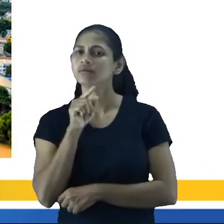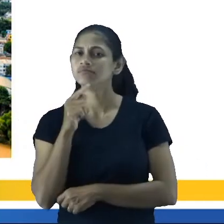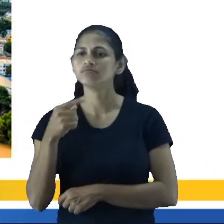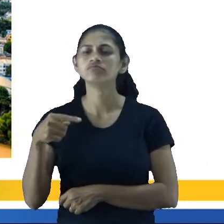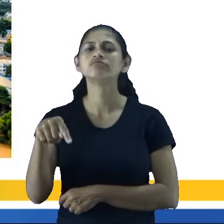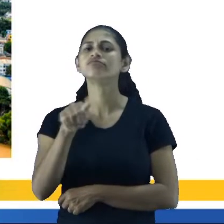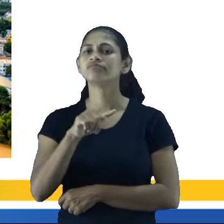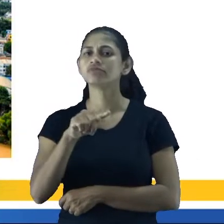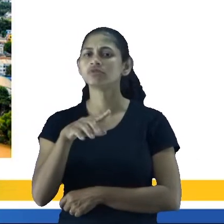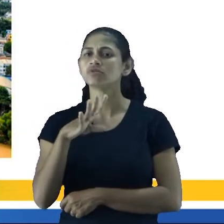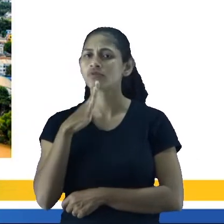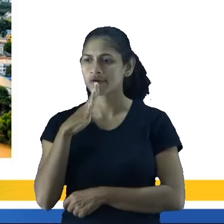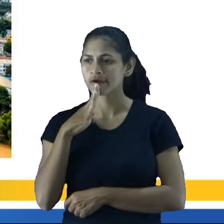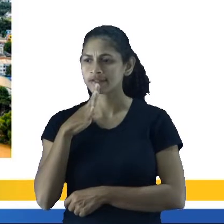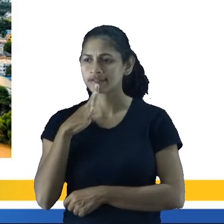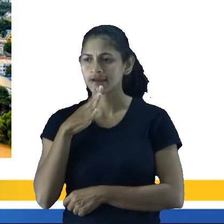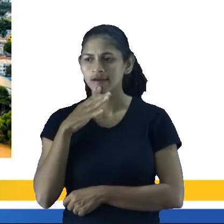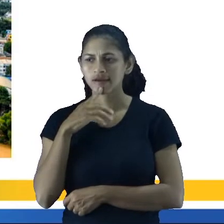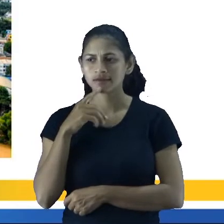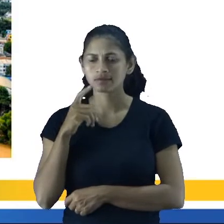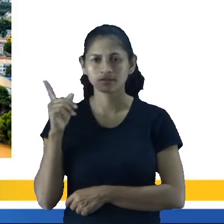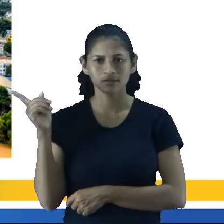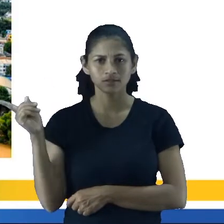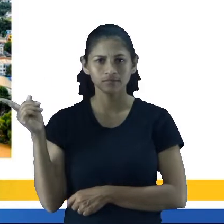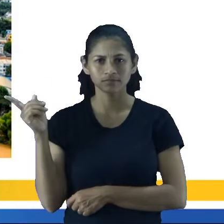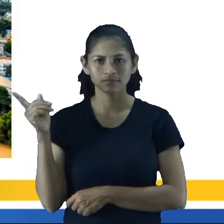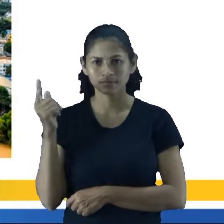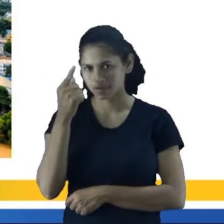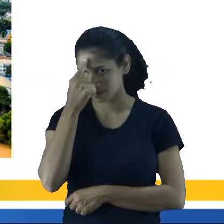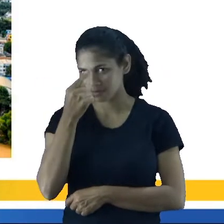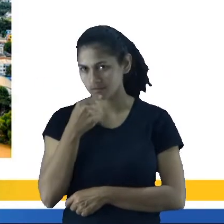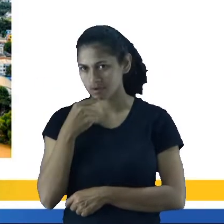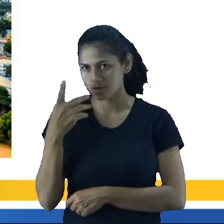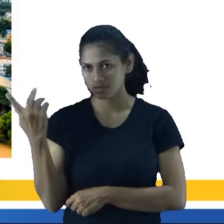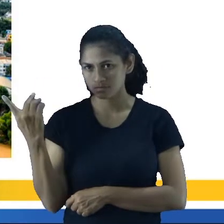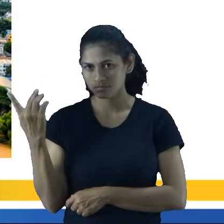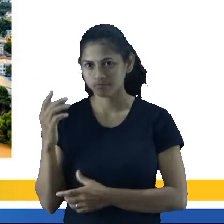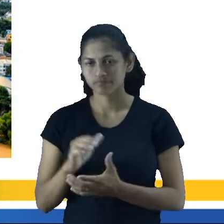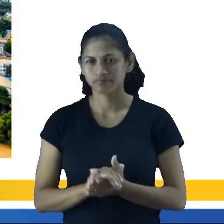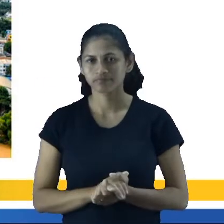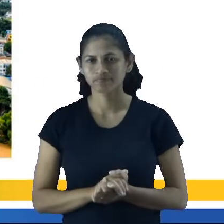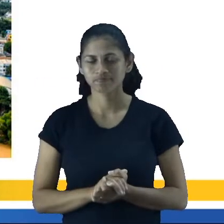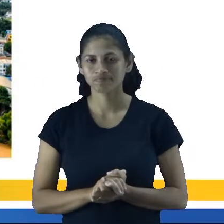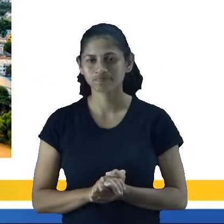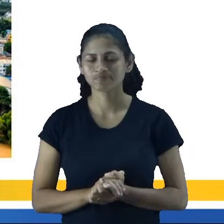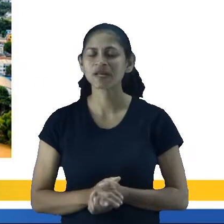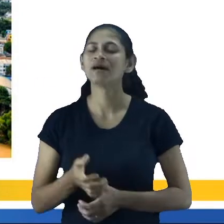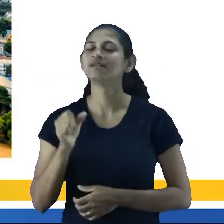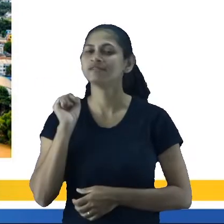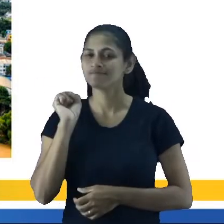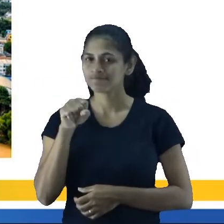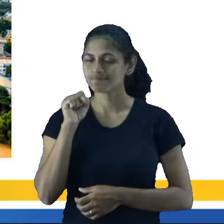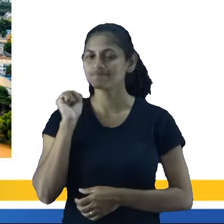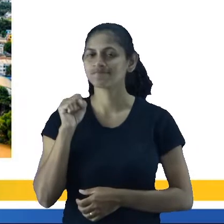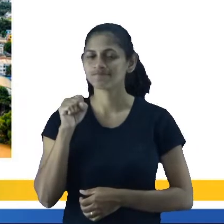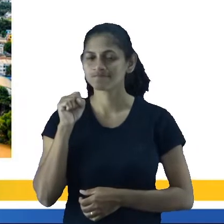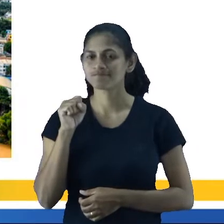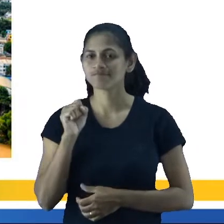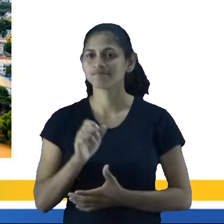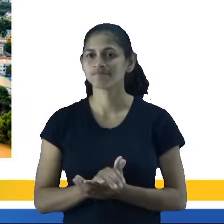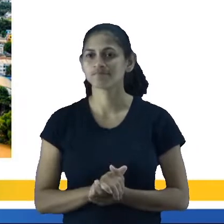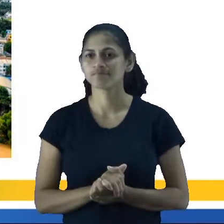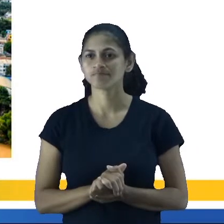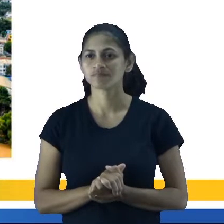uma olhada na cor desse rio, ver se é semelhante a algum que vocês conhecem. É isso mesmo, isso aí, ó, é